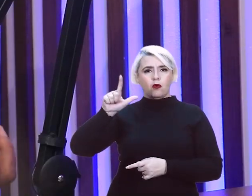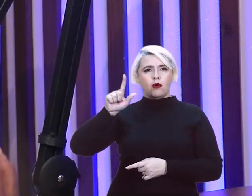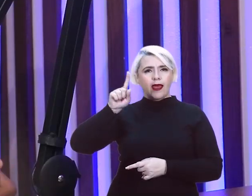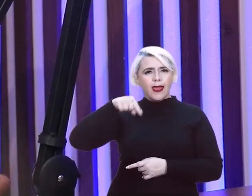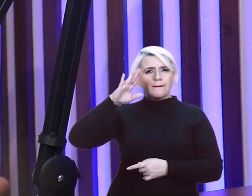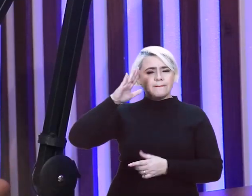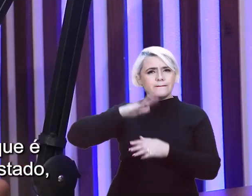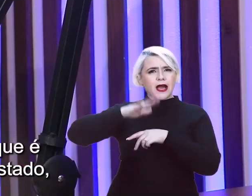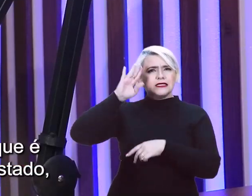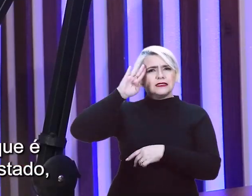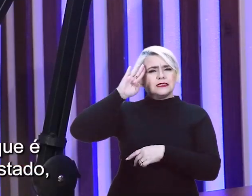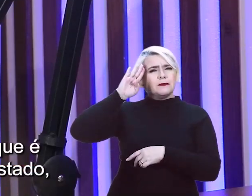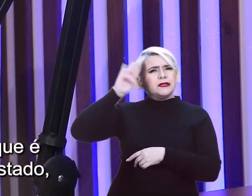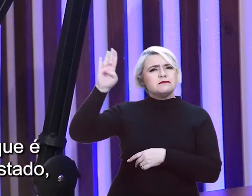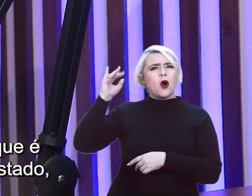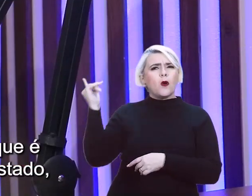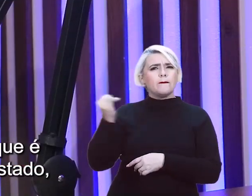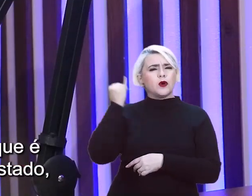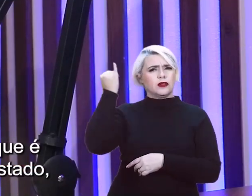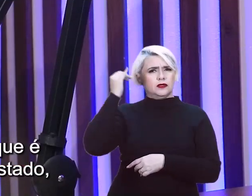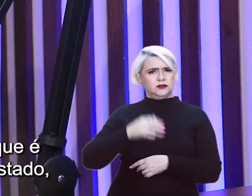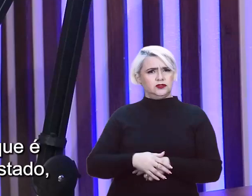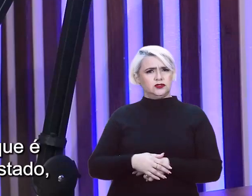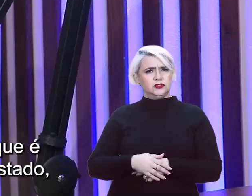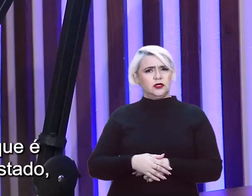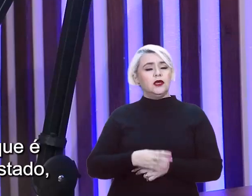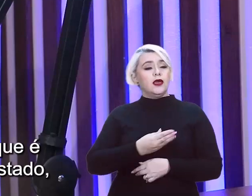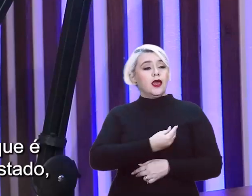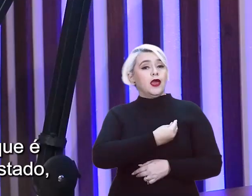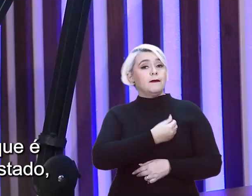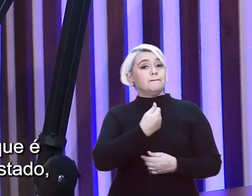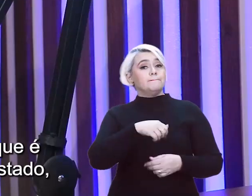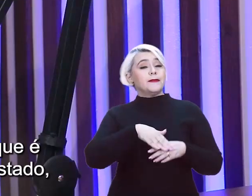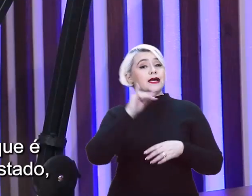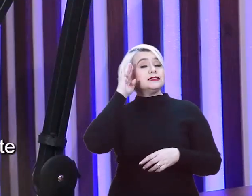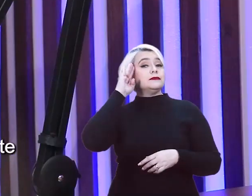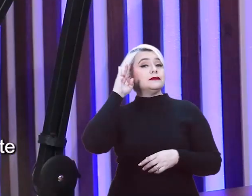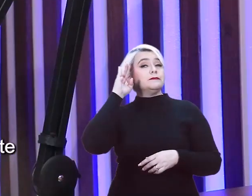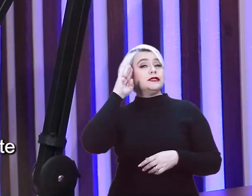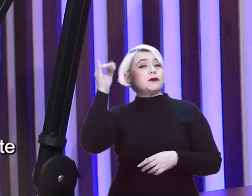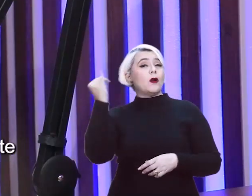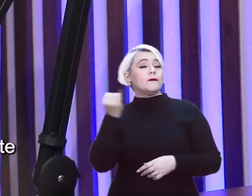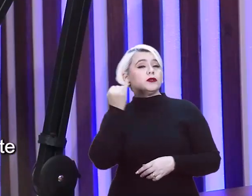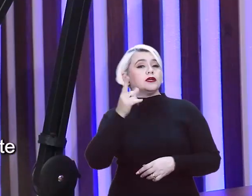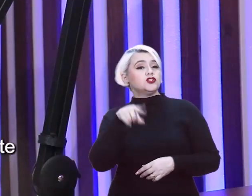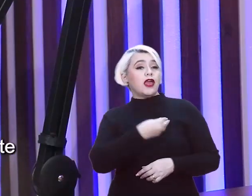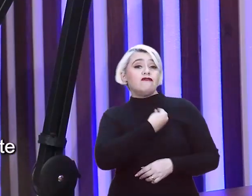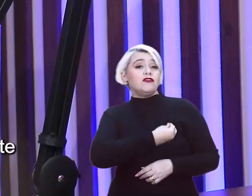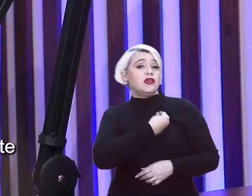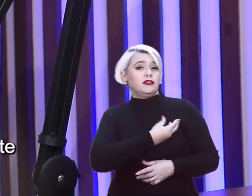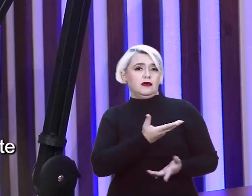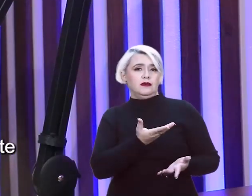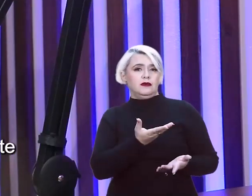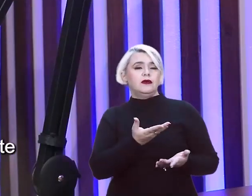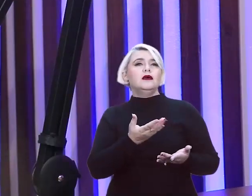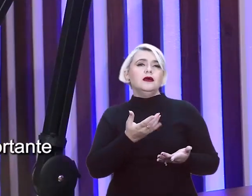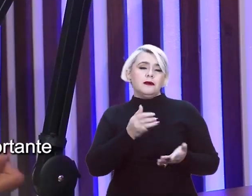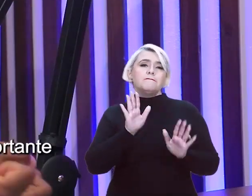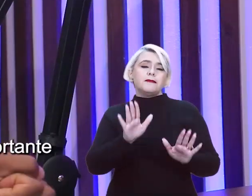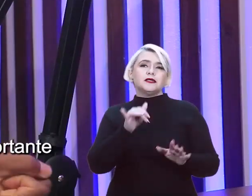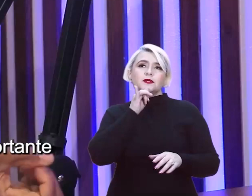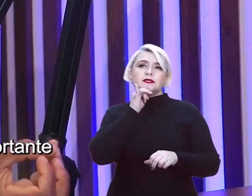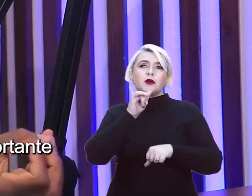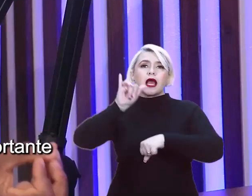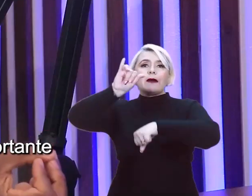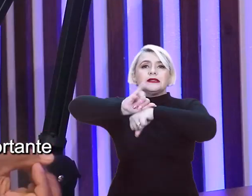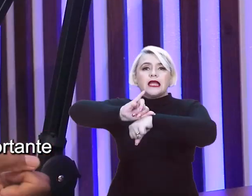importante é a vida. Porque nós temos uma cidade que é a capital de um país ou de um estado, porque ela é a mais importante, é a maior, etc. Mas